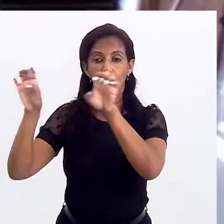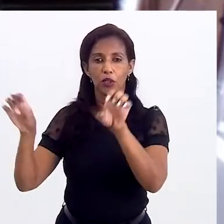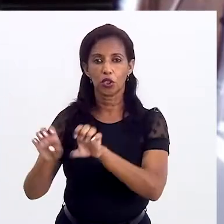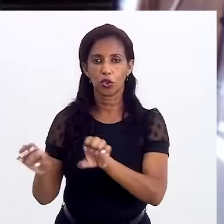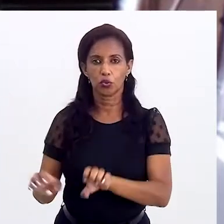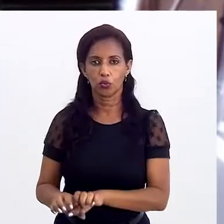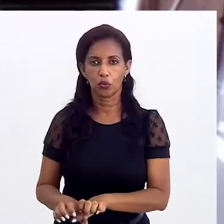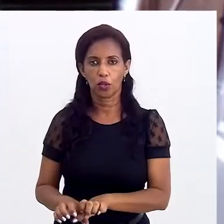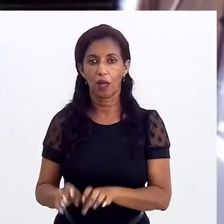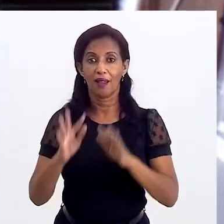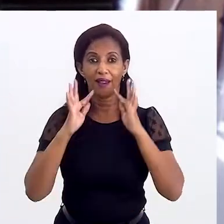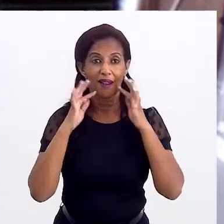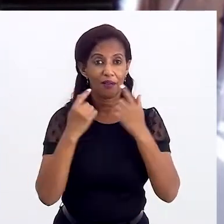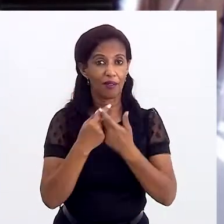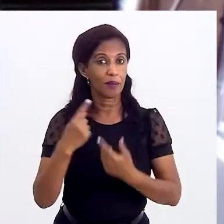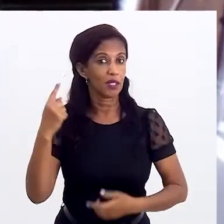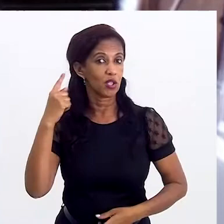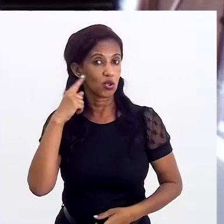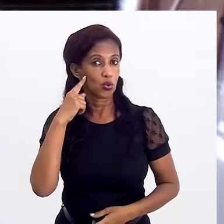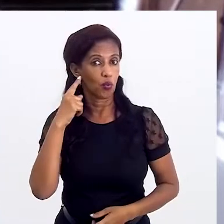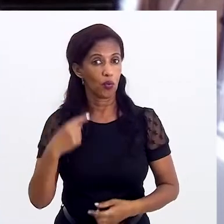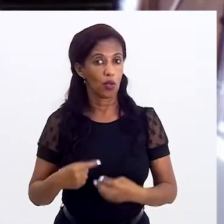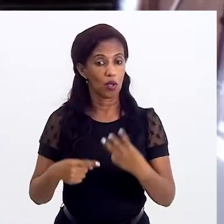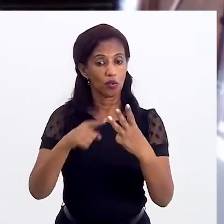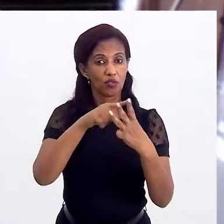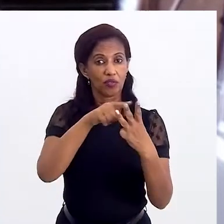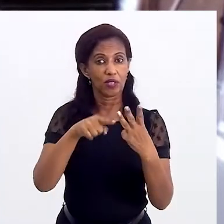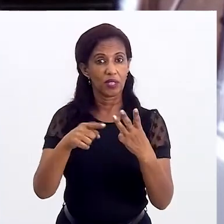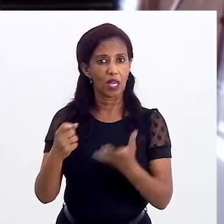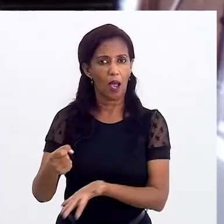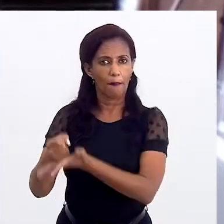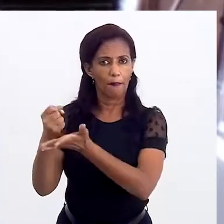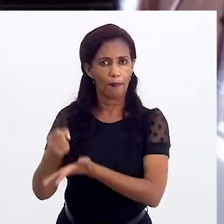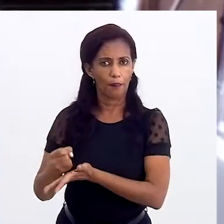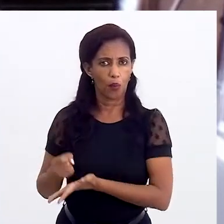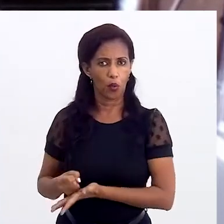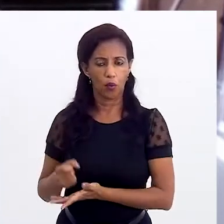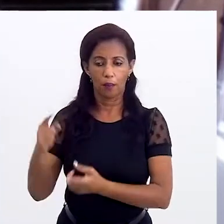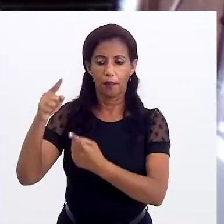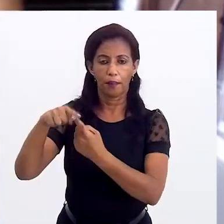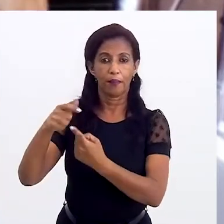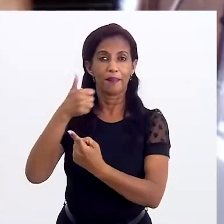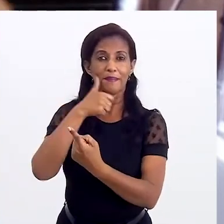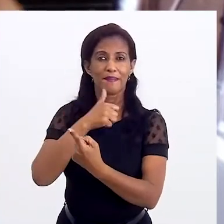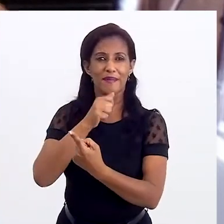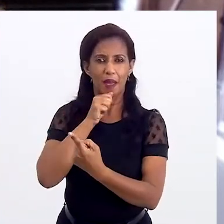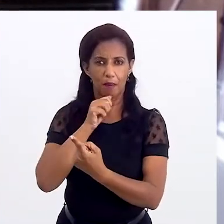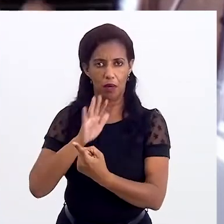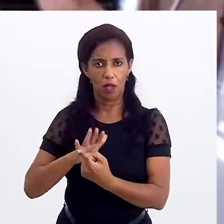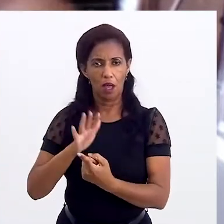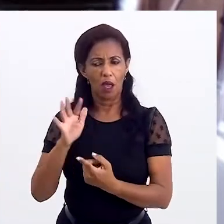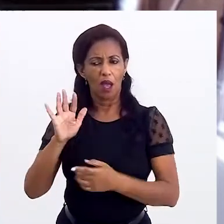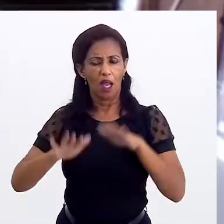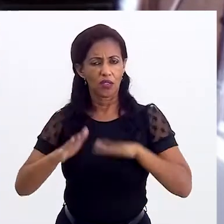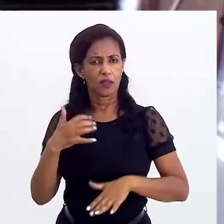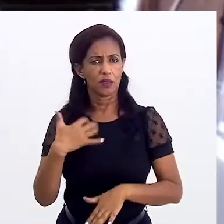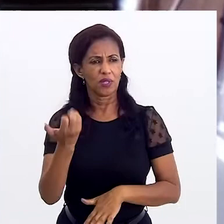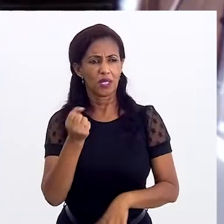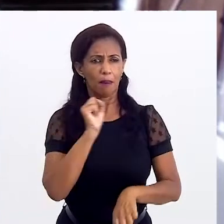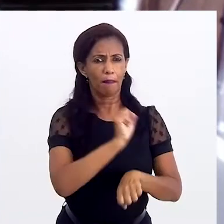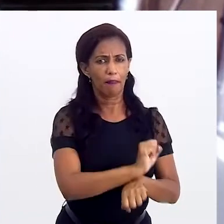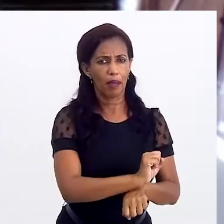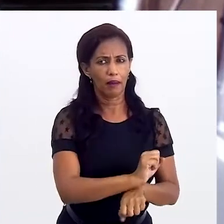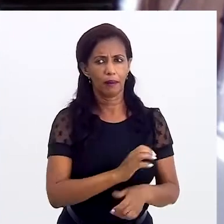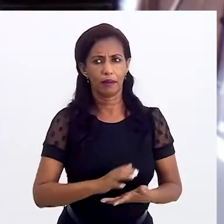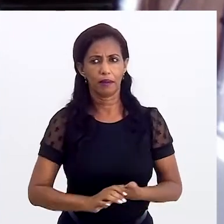estruturada, dos pais que sabem te ouvir, que sabem te apoiar. Eu tive 3 apoios nesse sentido. Um deles era a minha mãe. Muitas vezes eu queria parar